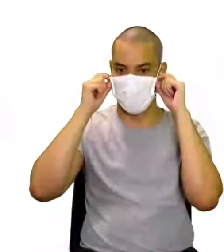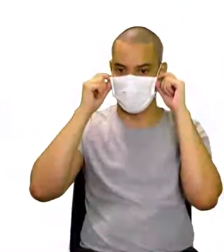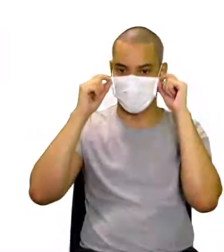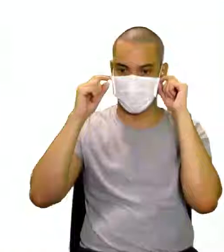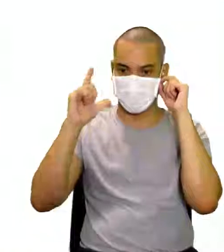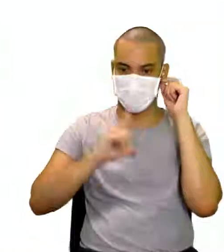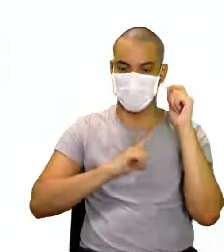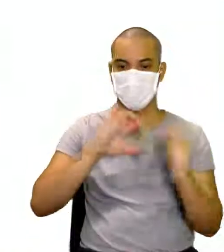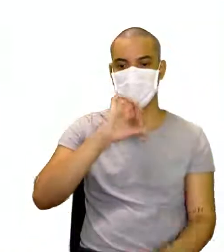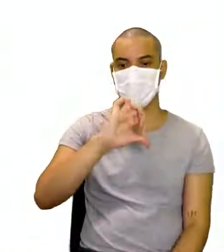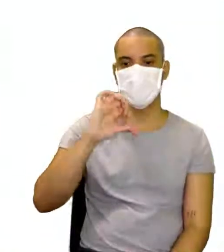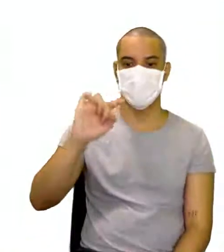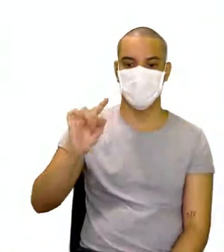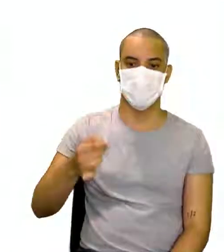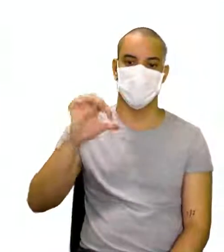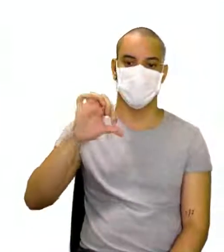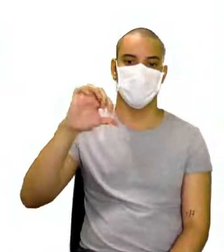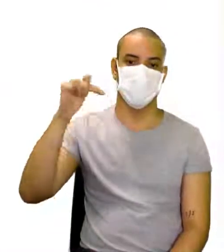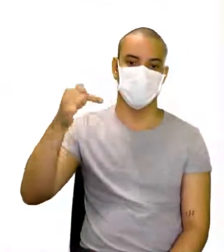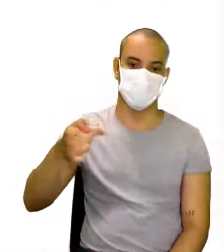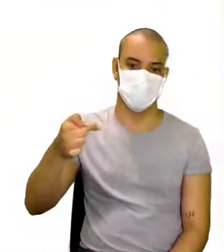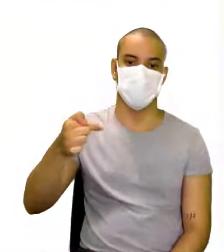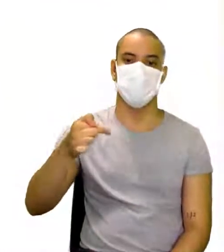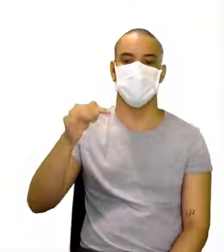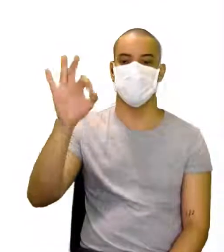99,9 de grau de pureza, né, refinados